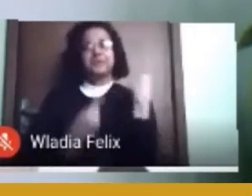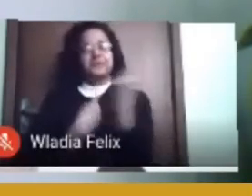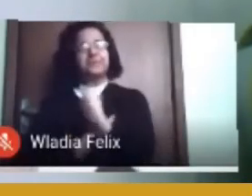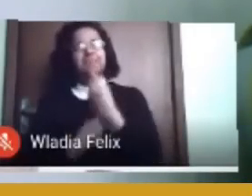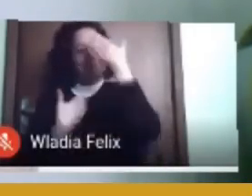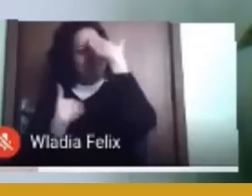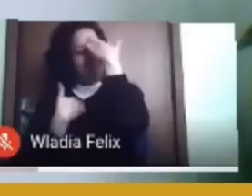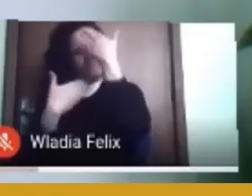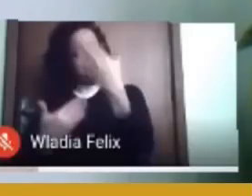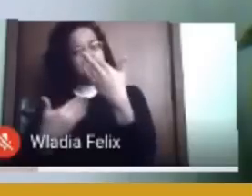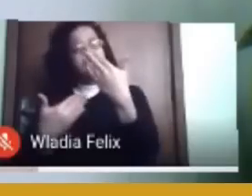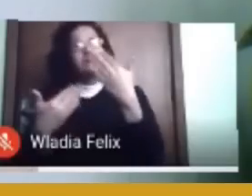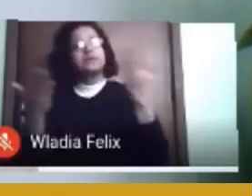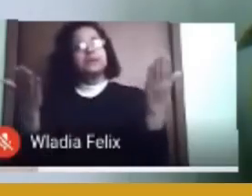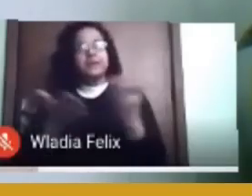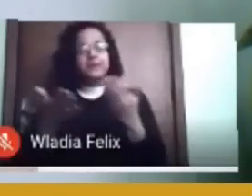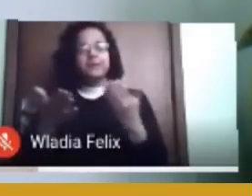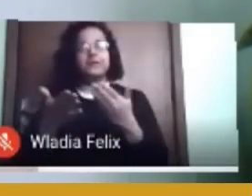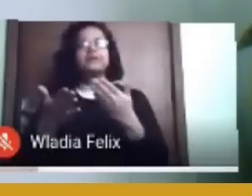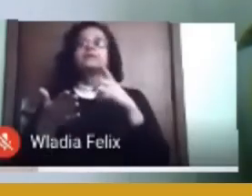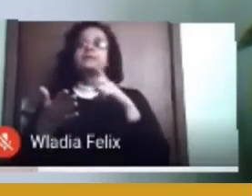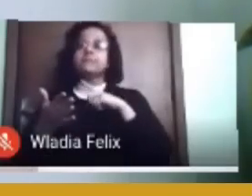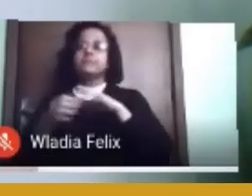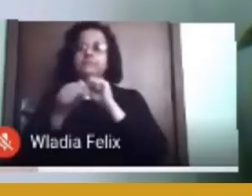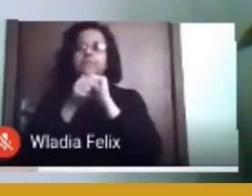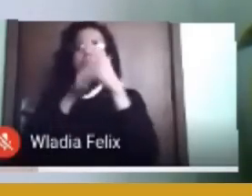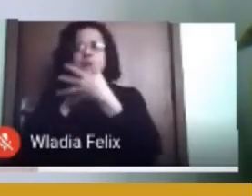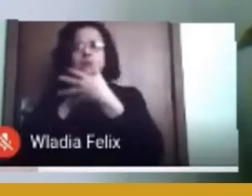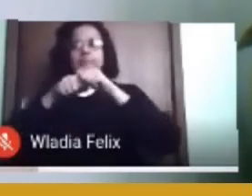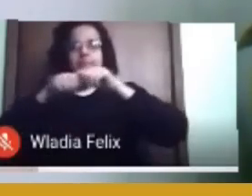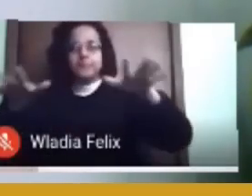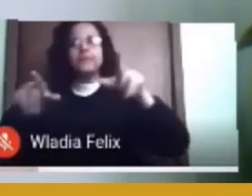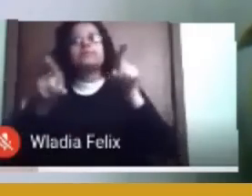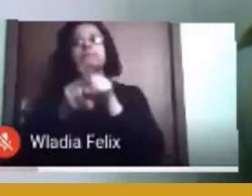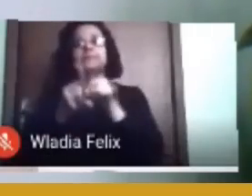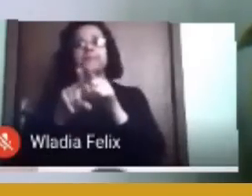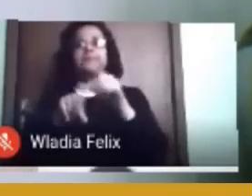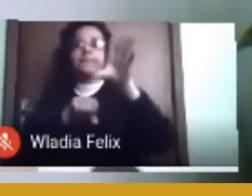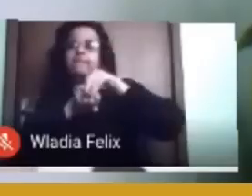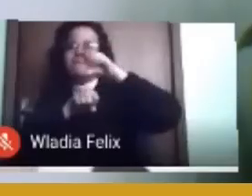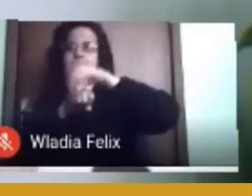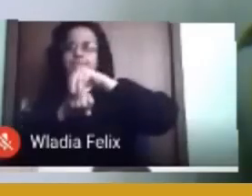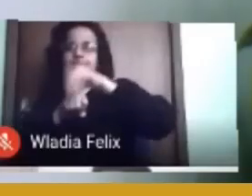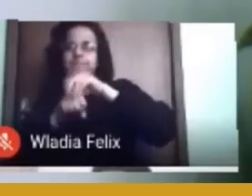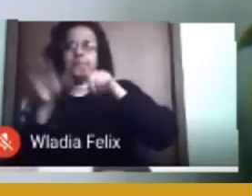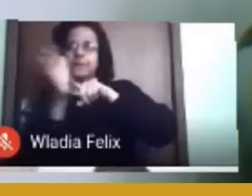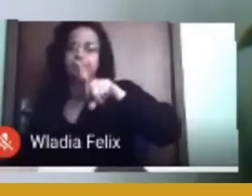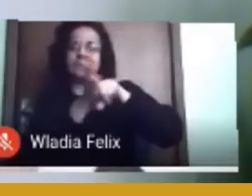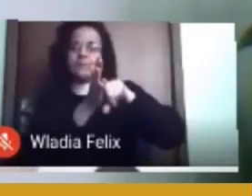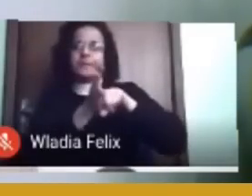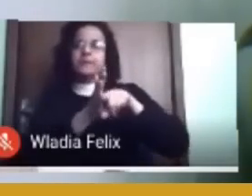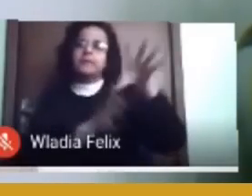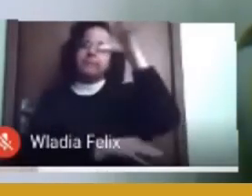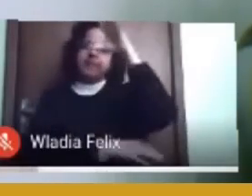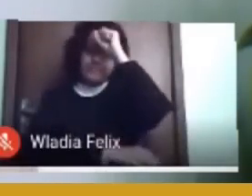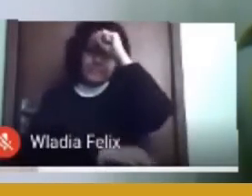também científico, para aprendermos um pouquinho mais sobre esse tema tão importante. E nós temos, sim, algumas perguntas,